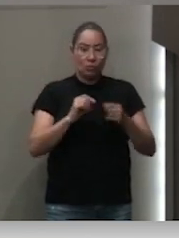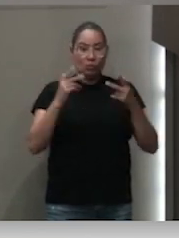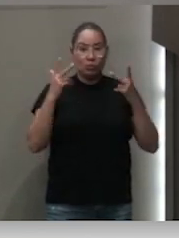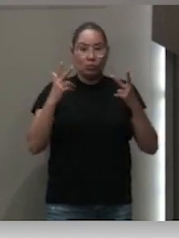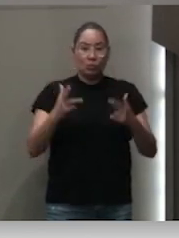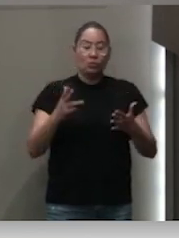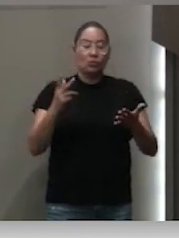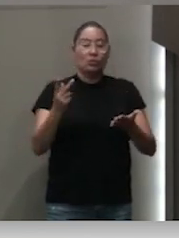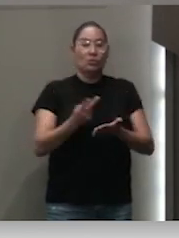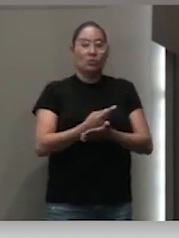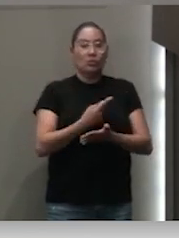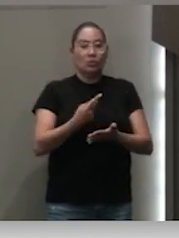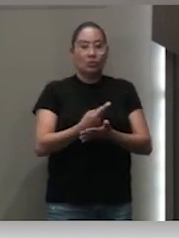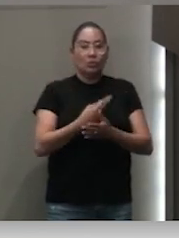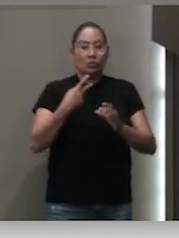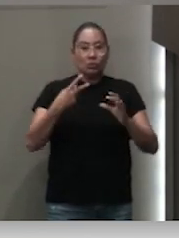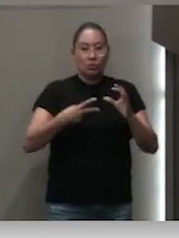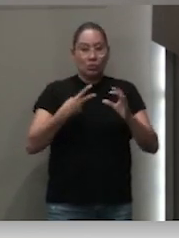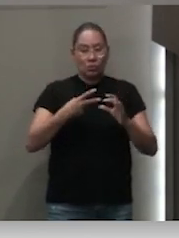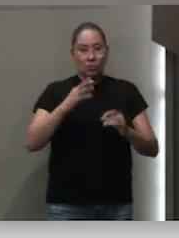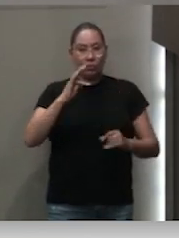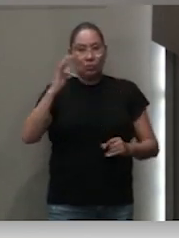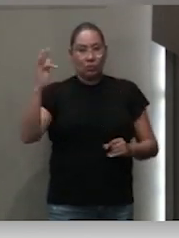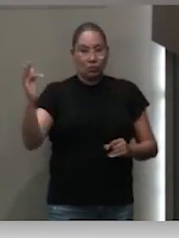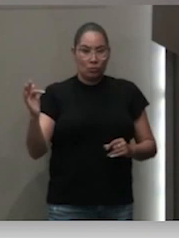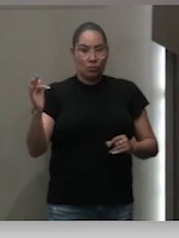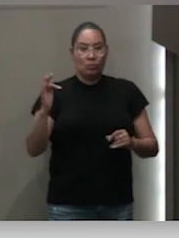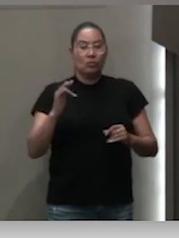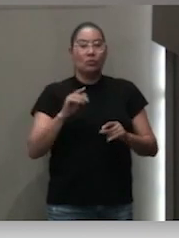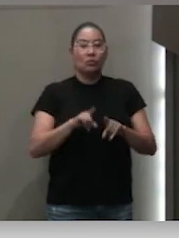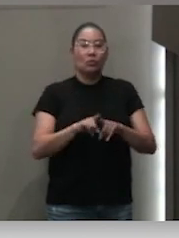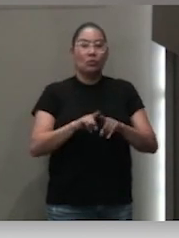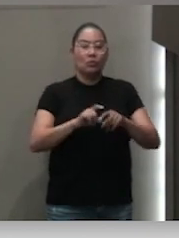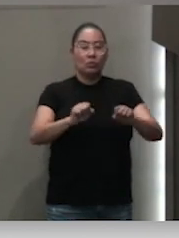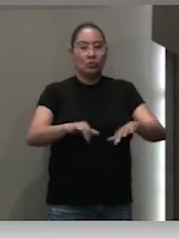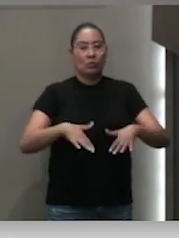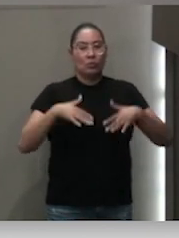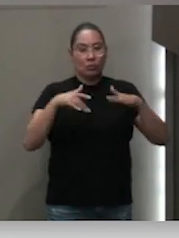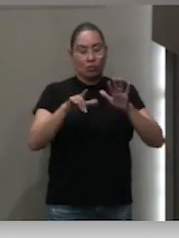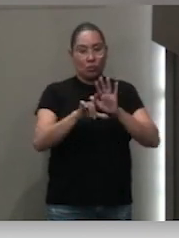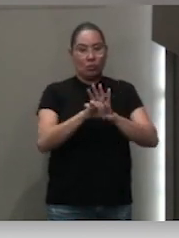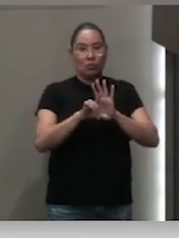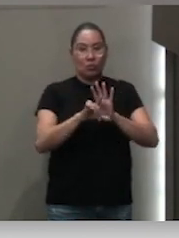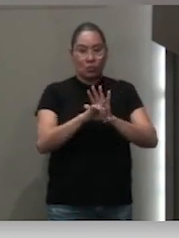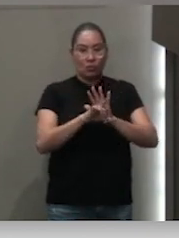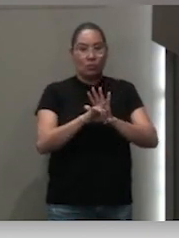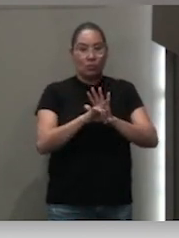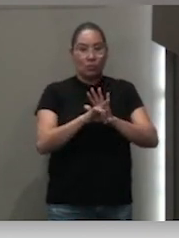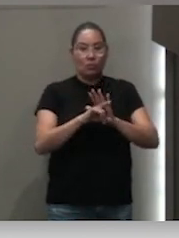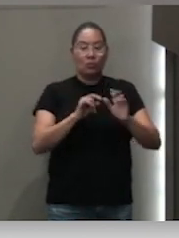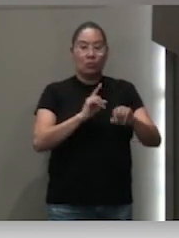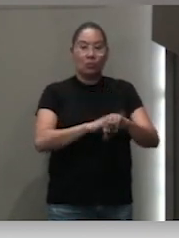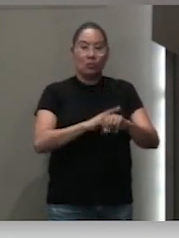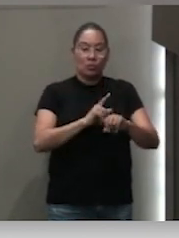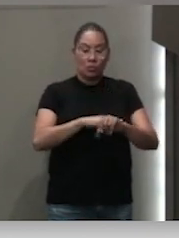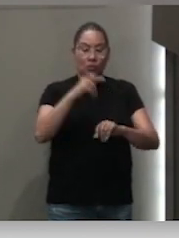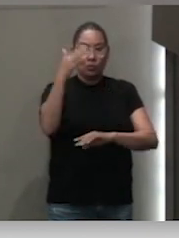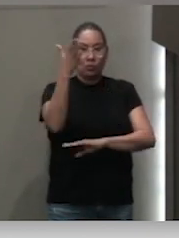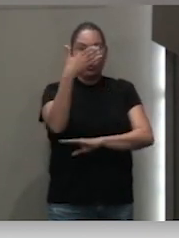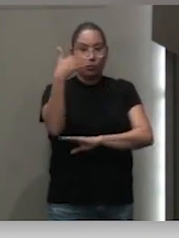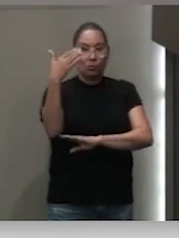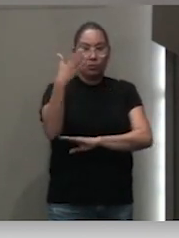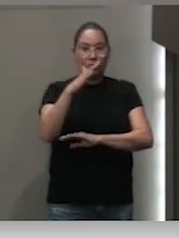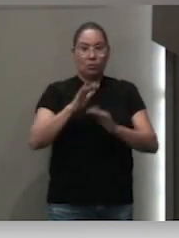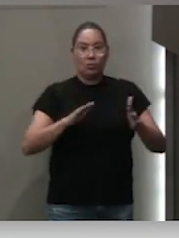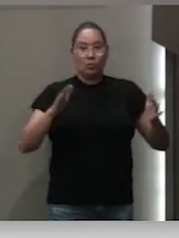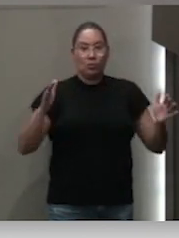acontece no na Câmara Federal tal como acontece na Assembleia Legislativa de durante a execução do Hino a mesa